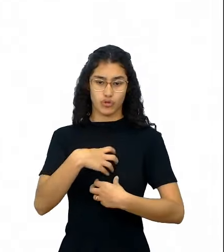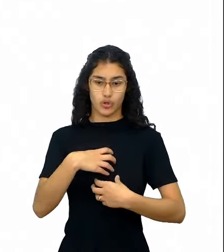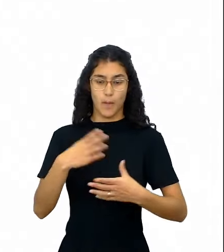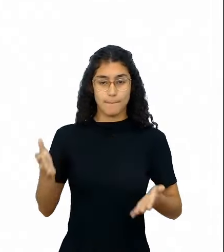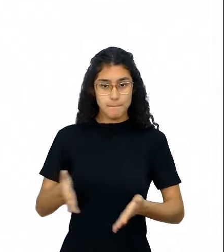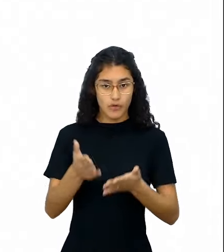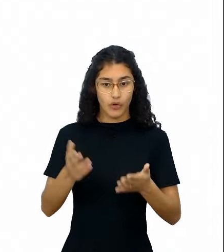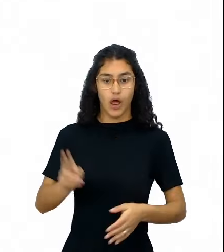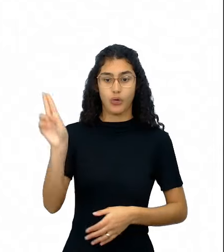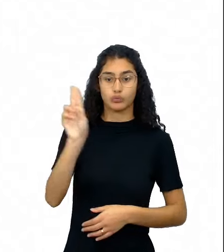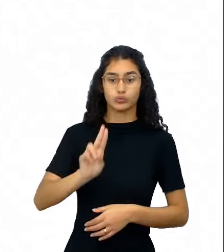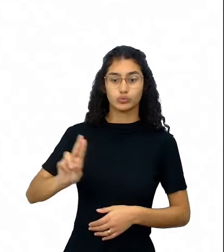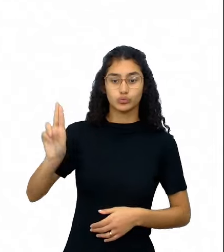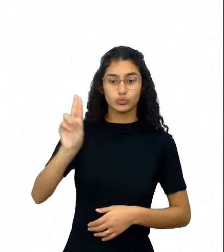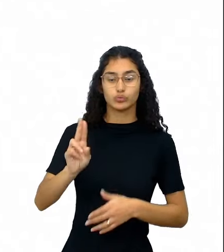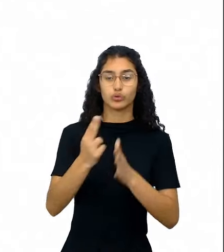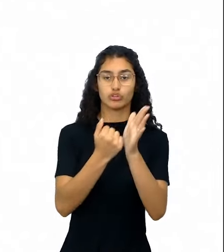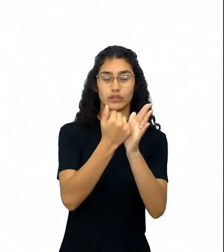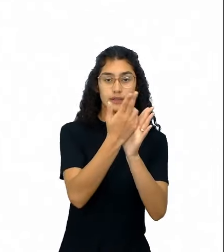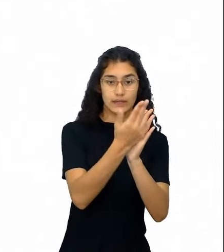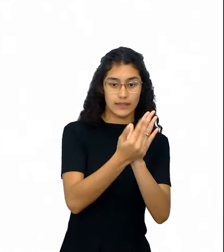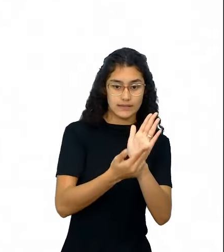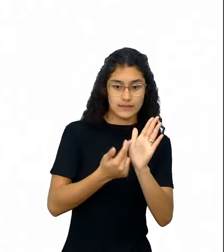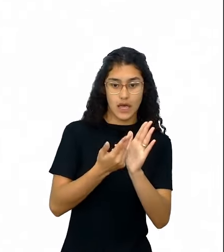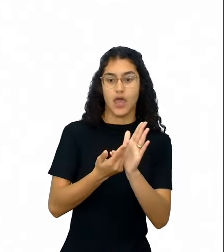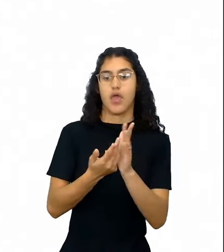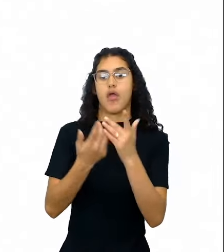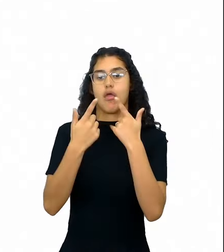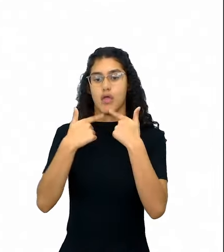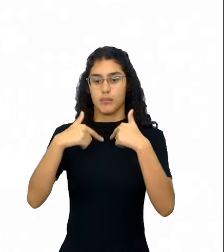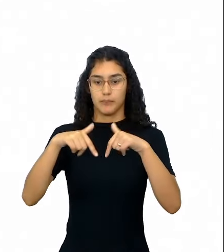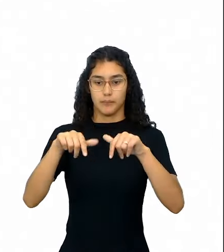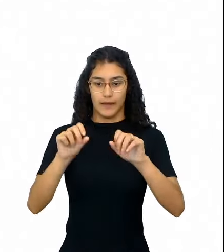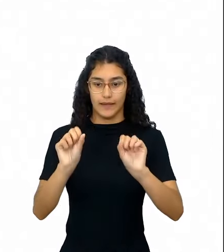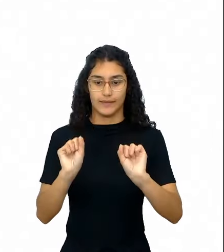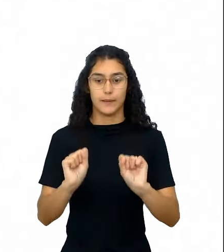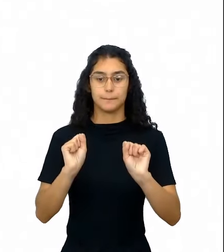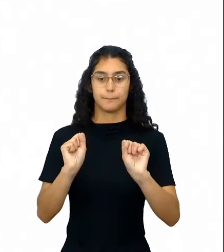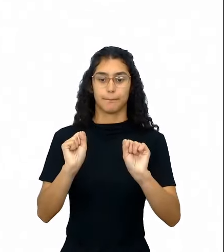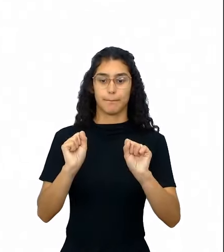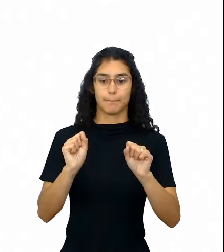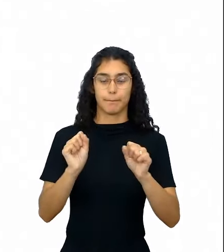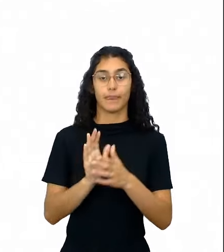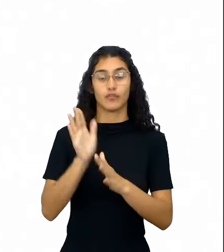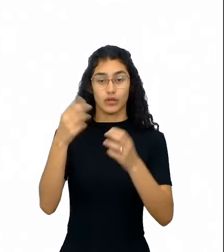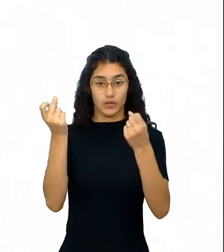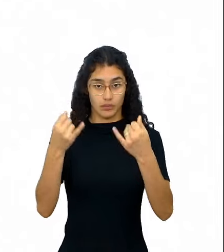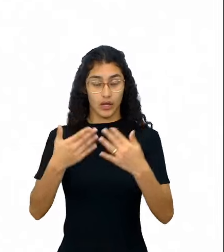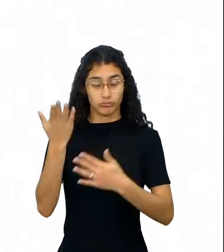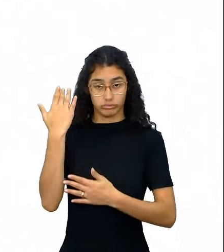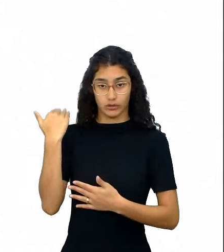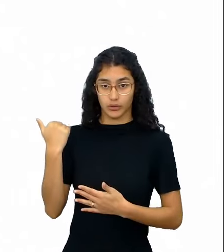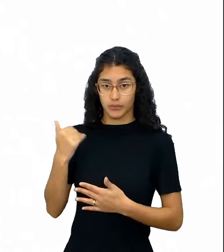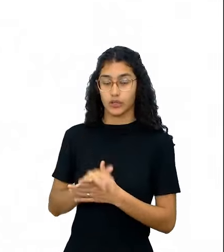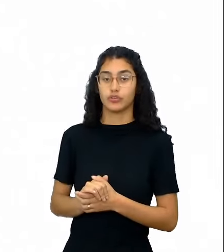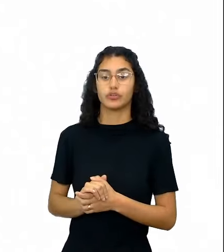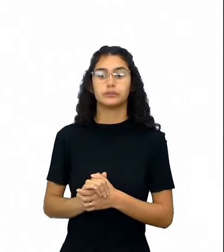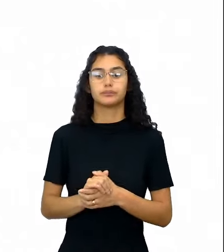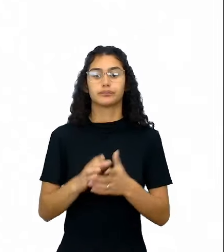efeitos e sentidos provocados pelo uso de figuras de linguagem, como já foi dito anteriormente, né?